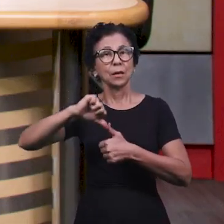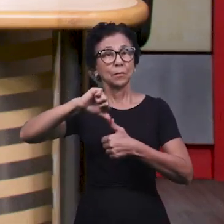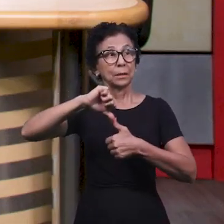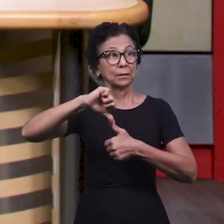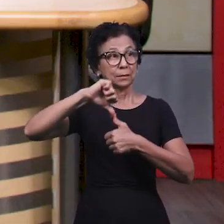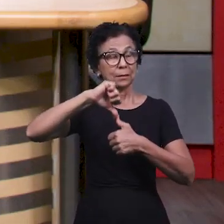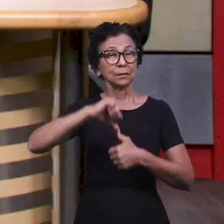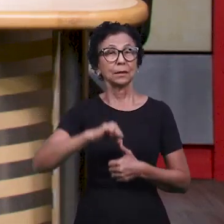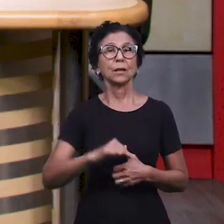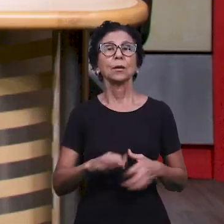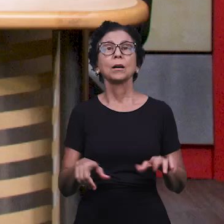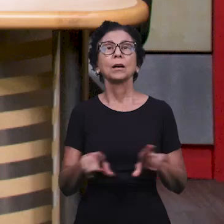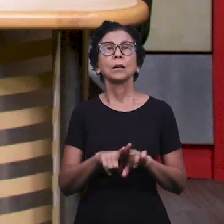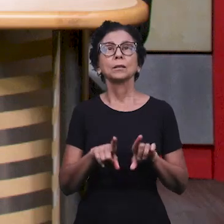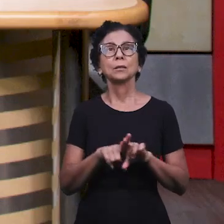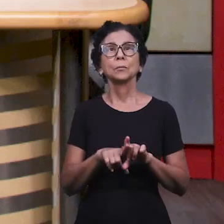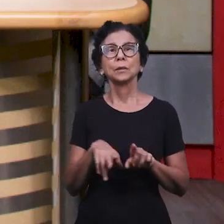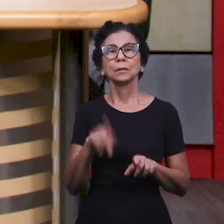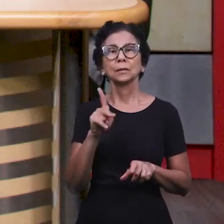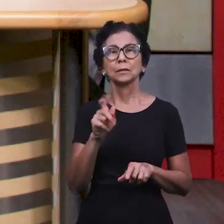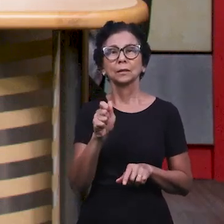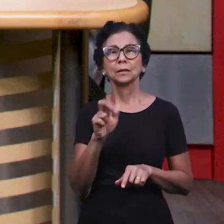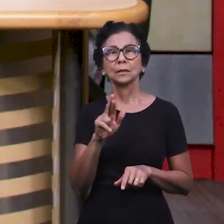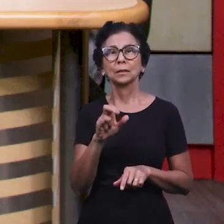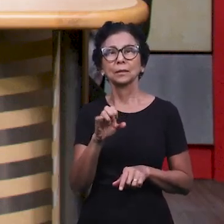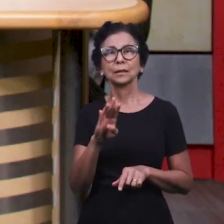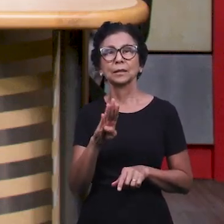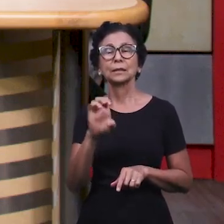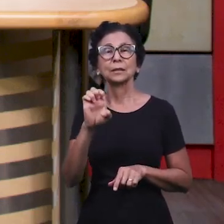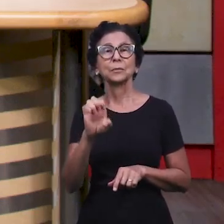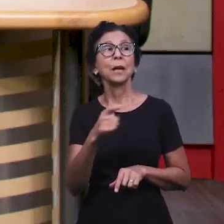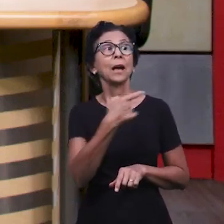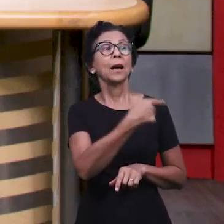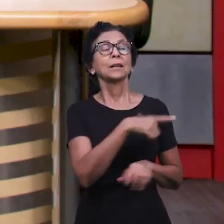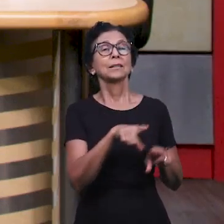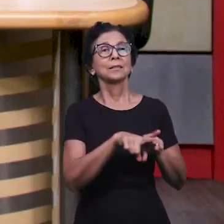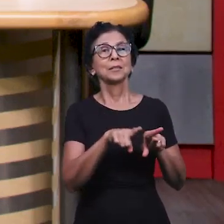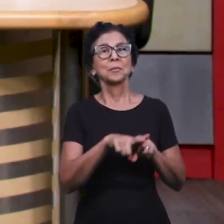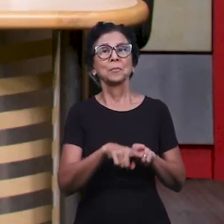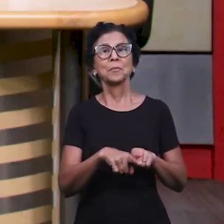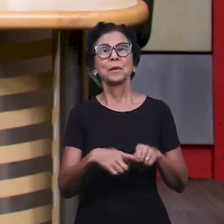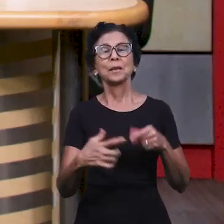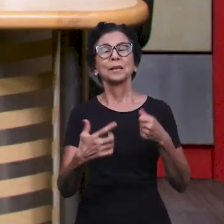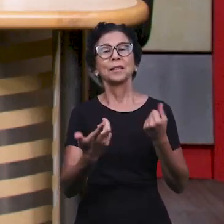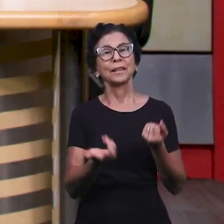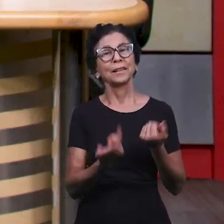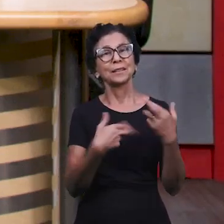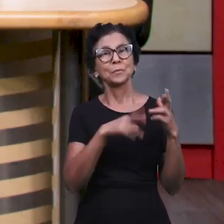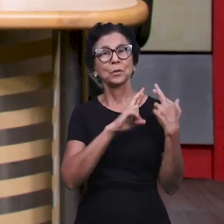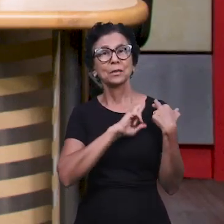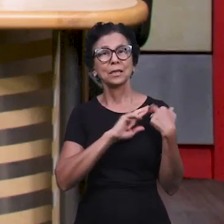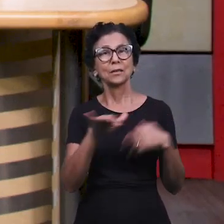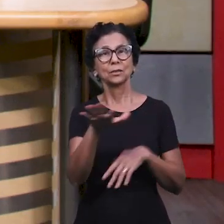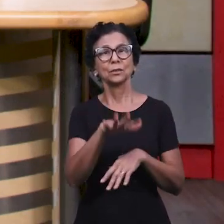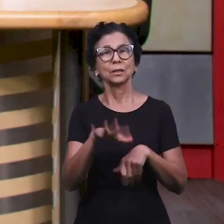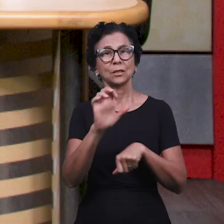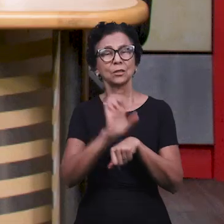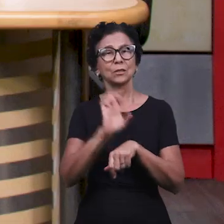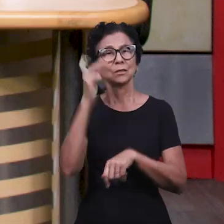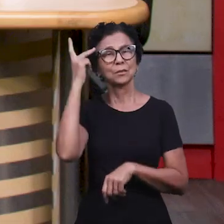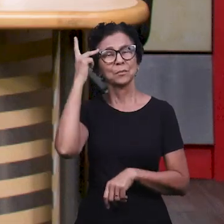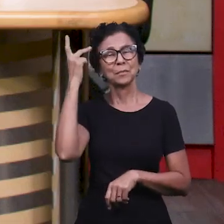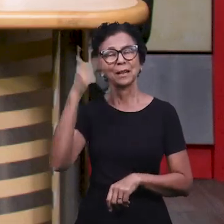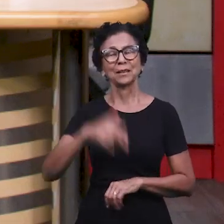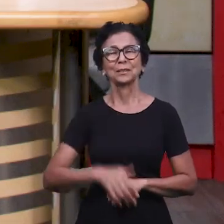Caribe. Muito bem. Então, é pastor em São Paulo. E é pastor em São Paulo. É pastor em São Paulo. A pastoria em São Paulo, pastor Gilson Vitória e o pastor